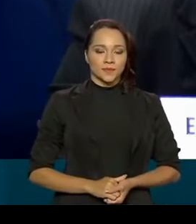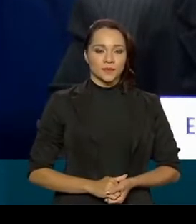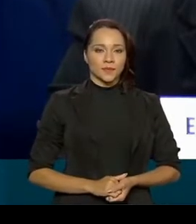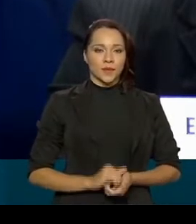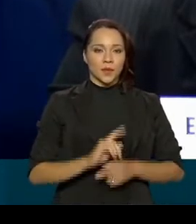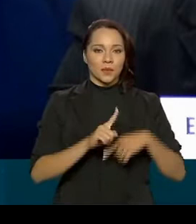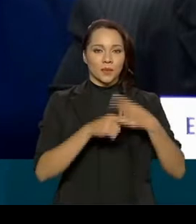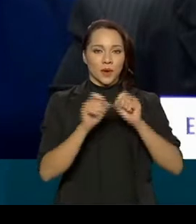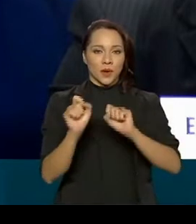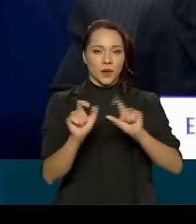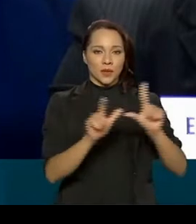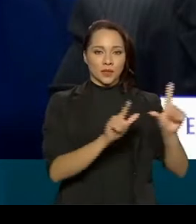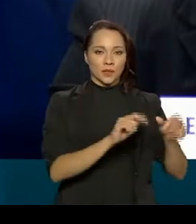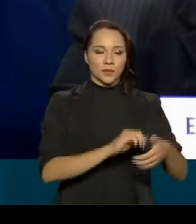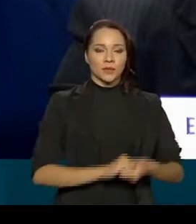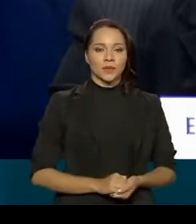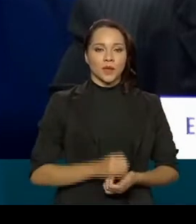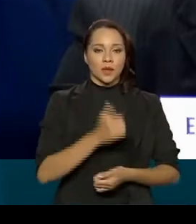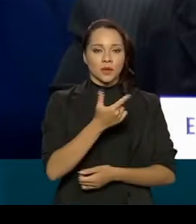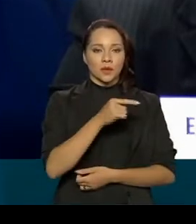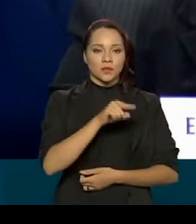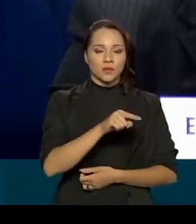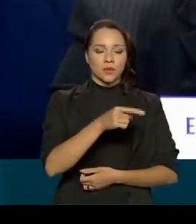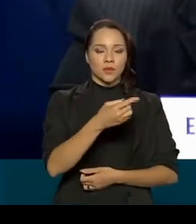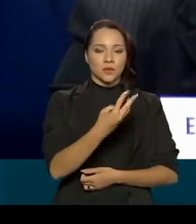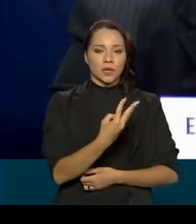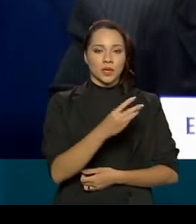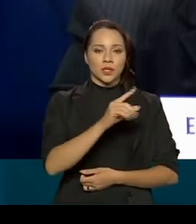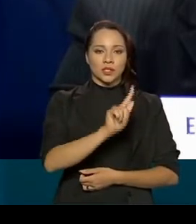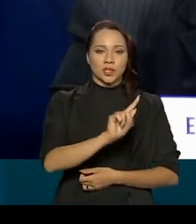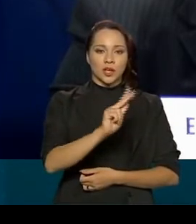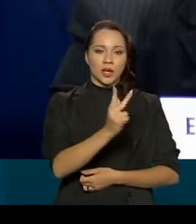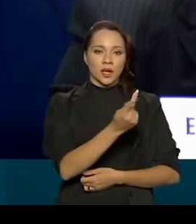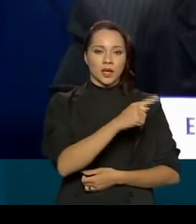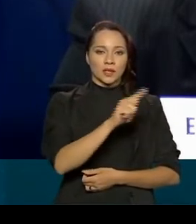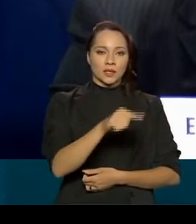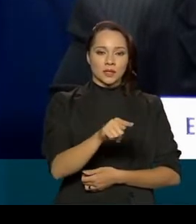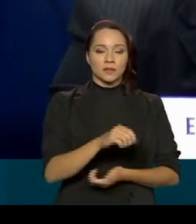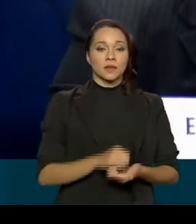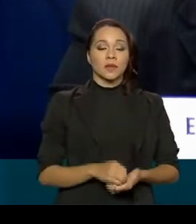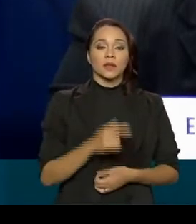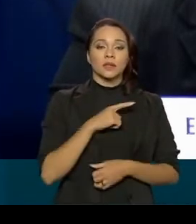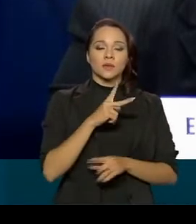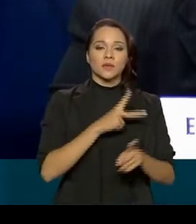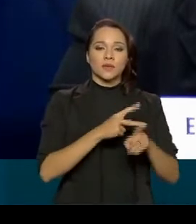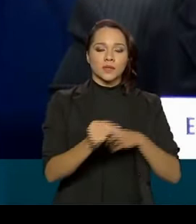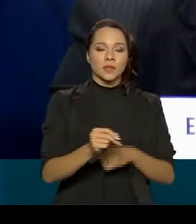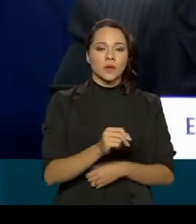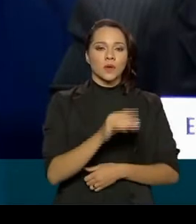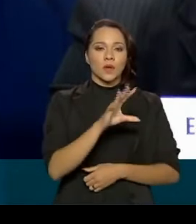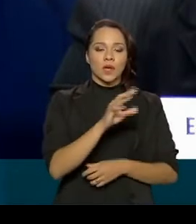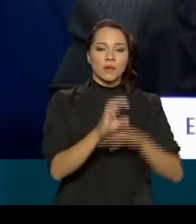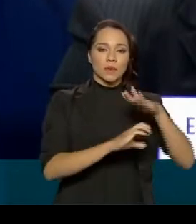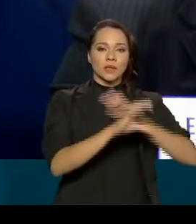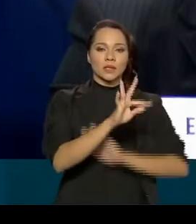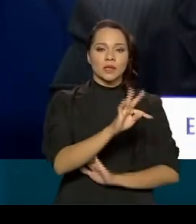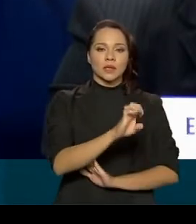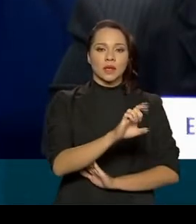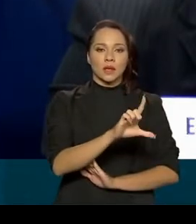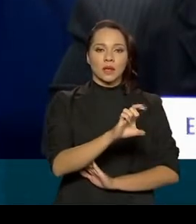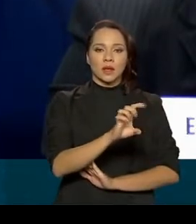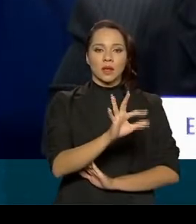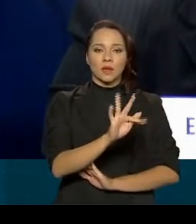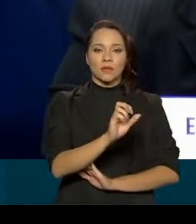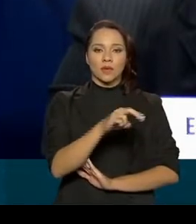Próximo slide, 2,3 GHz. Temos vencedor a Telefônica,